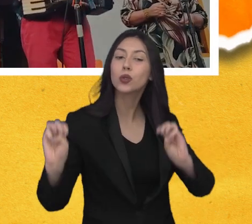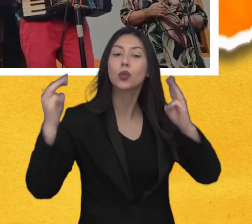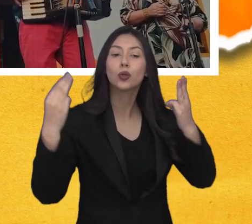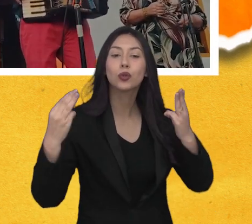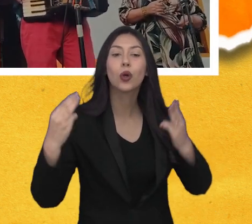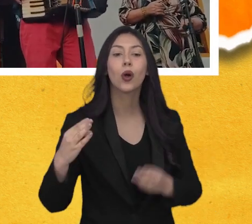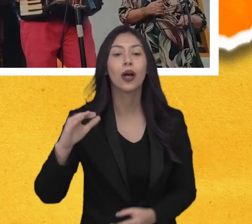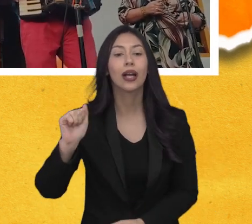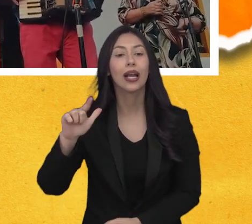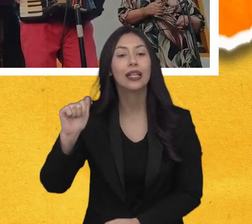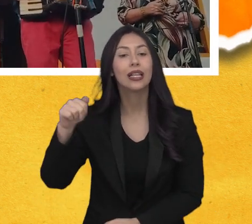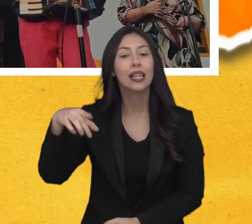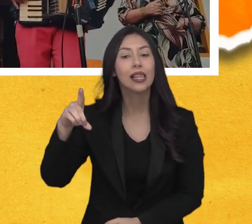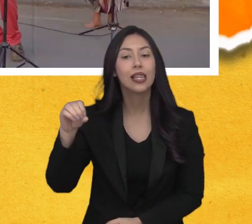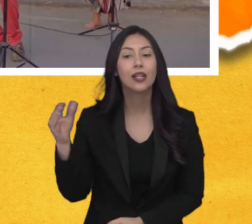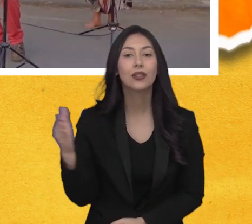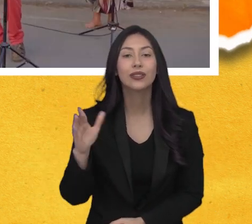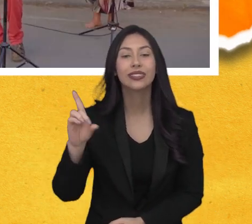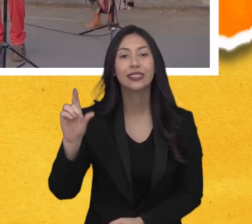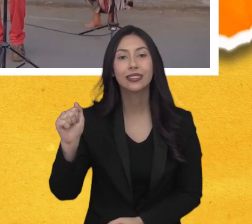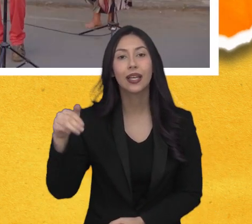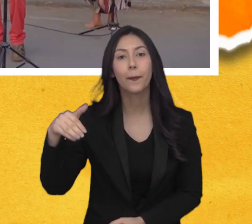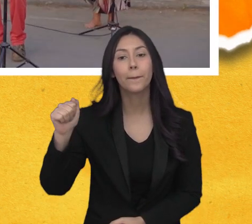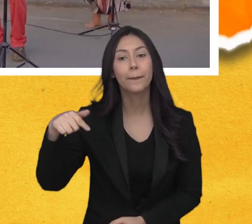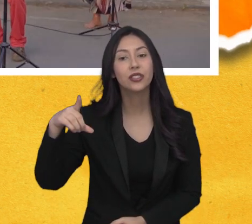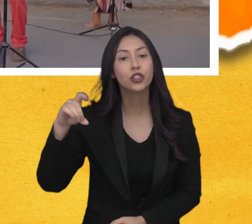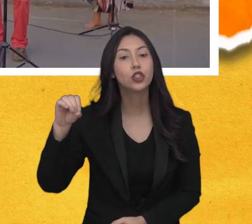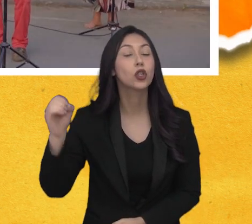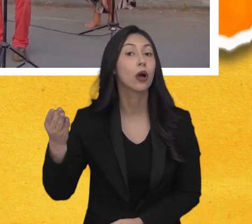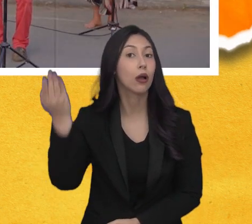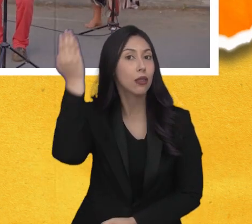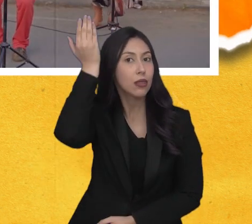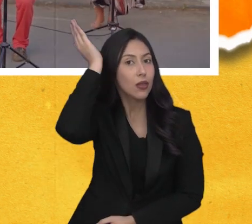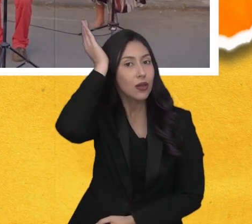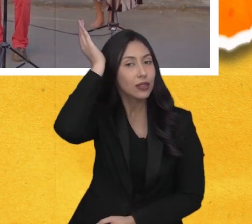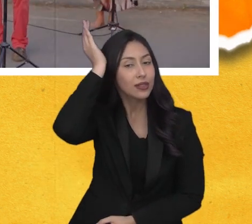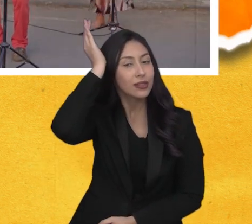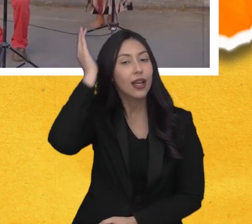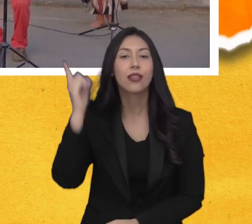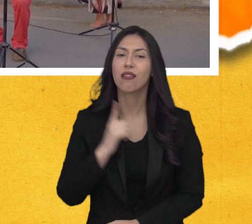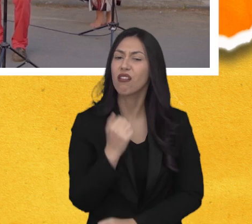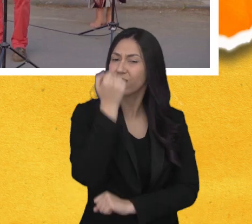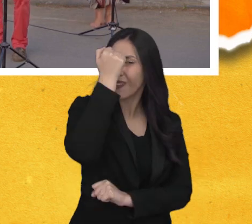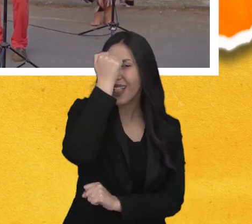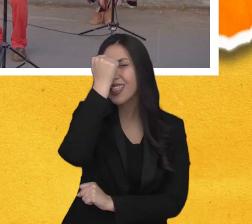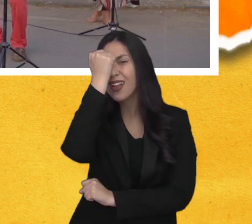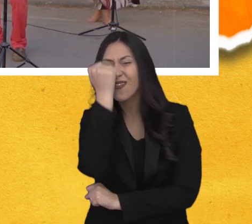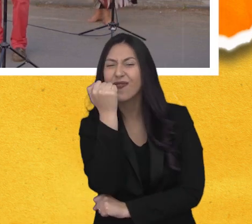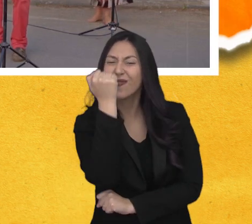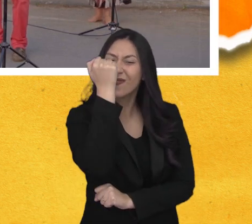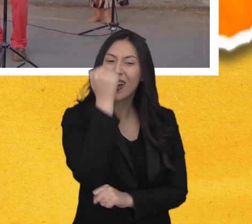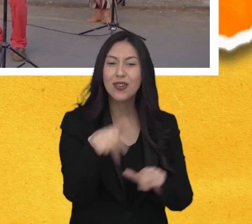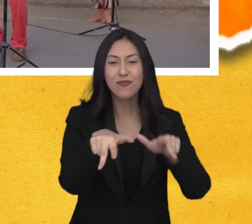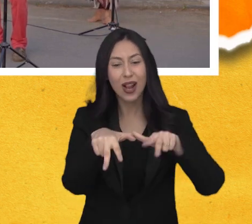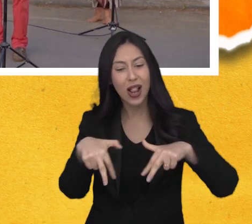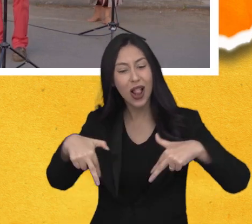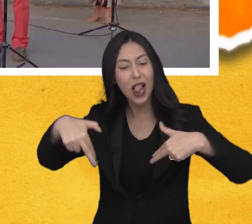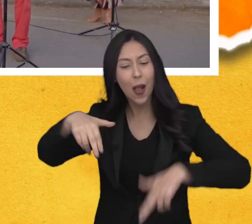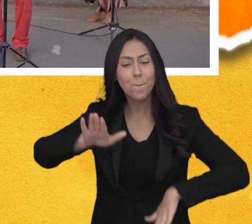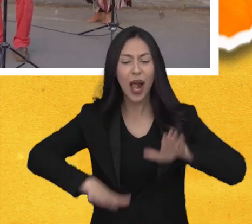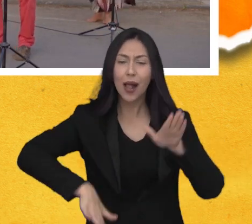show Calango da Mandioca no Sesc às 7h30 da noite. Vai ter muito forró pé de serra com temperos de